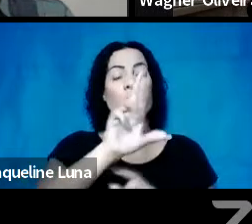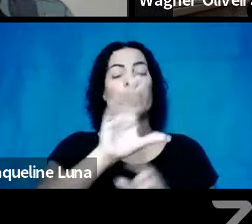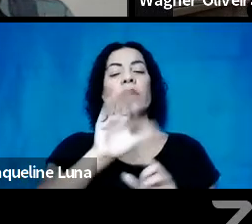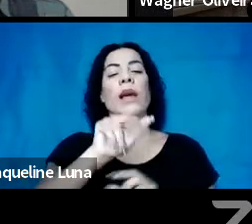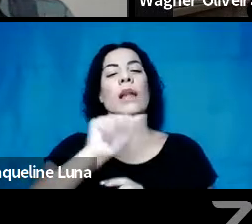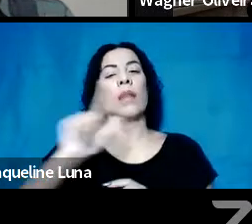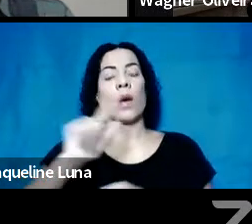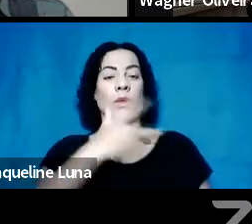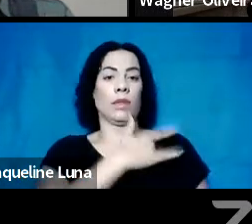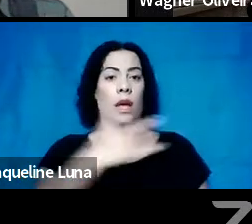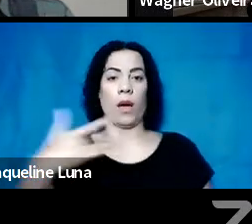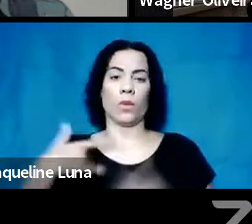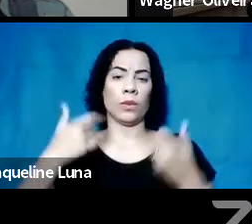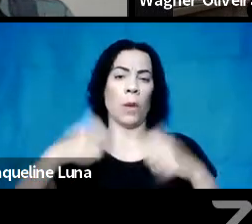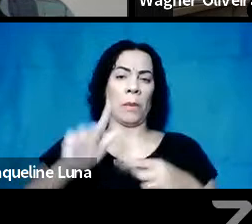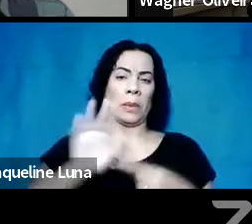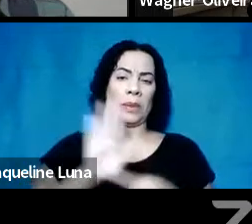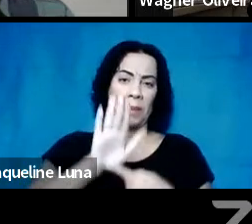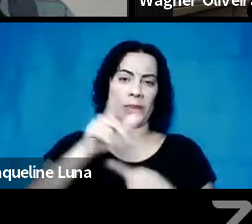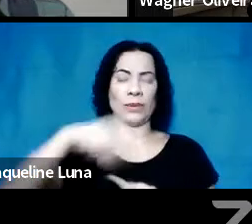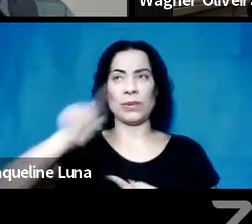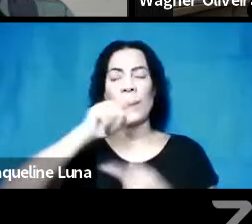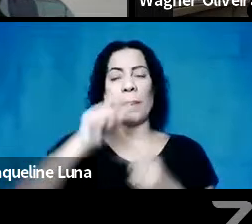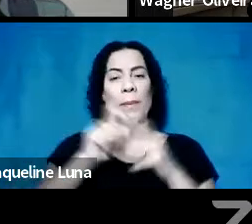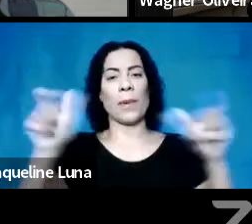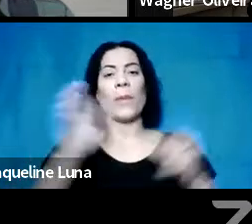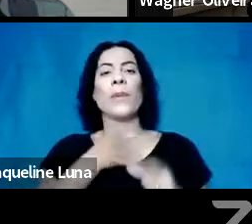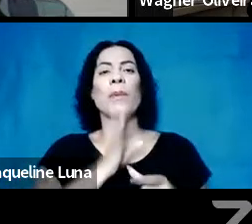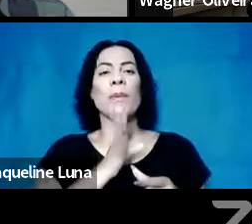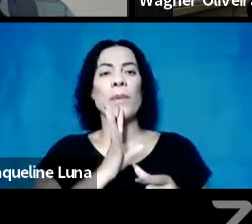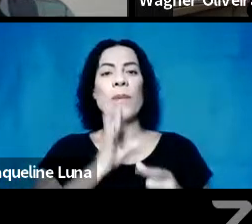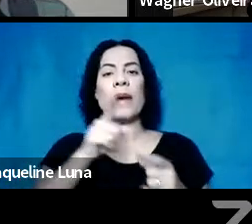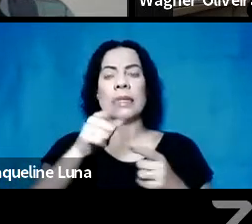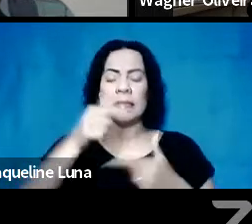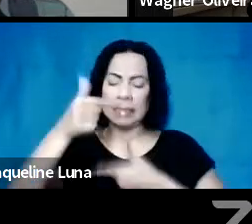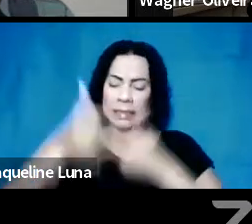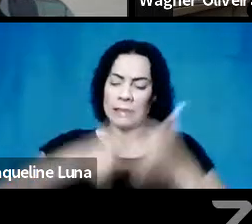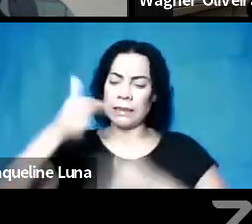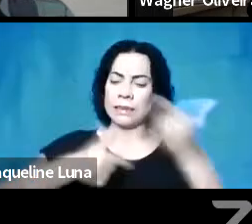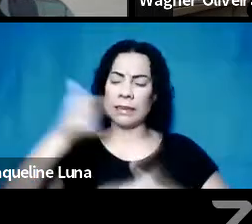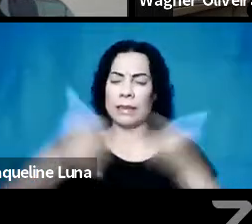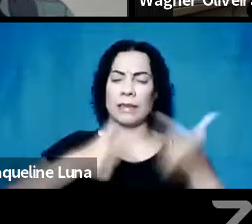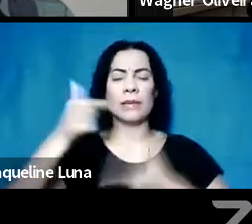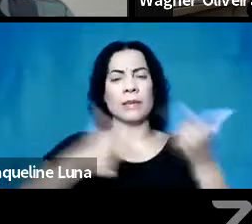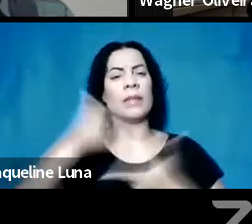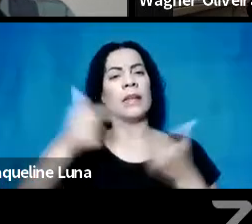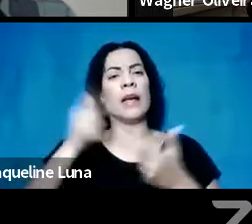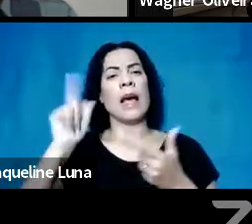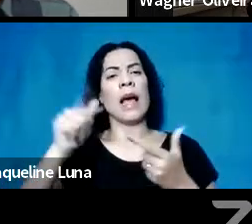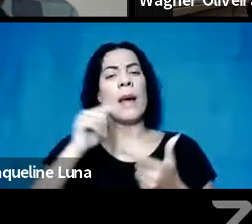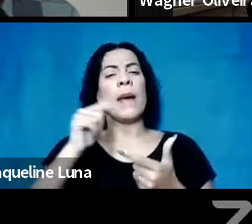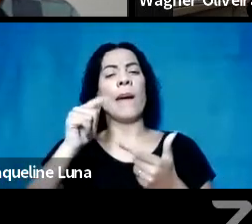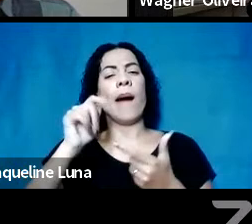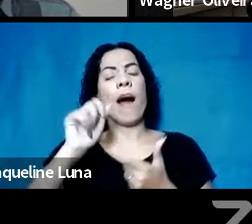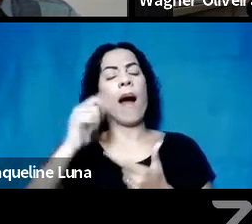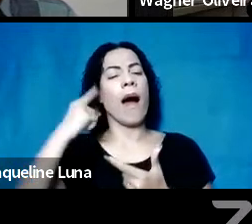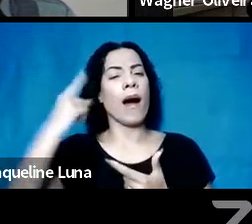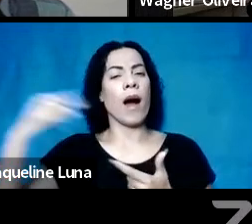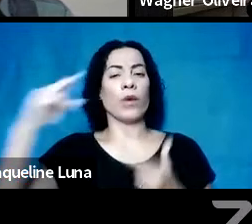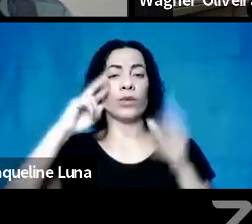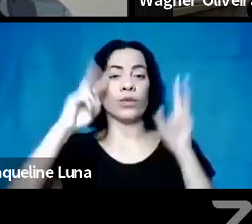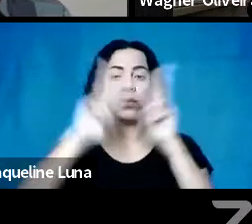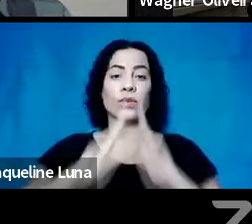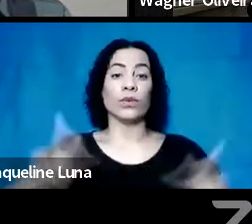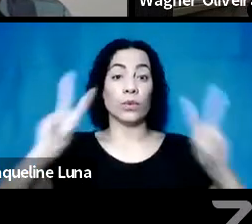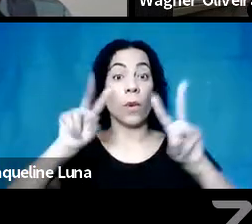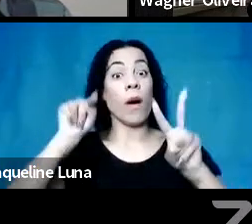que dispensa qualquer apresentação, conduz com um braço firme, aquele nosso braço de audiovisual ali. E